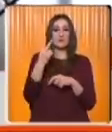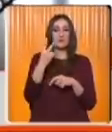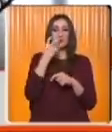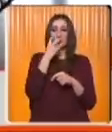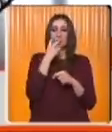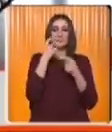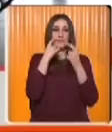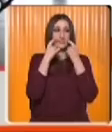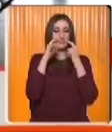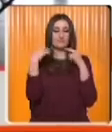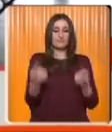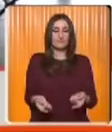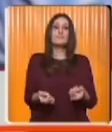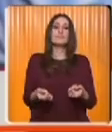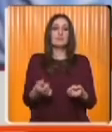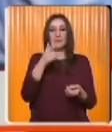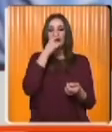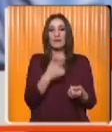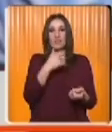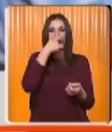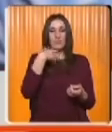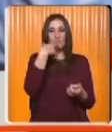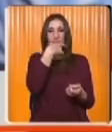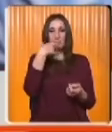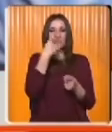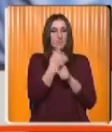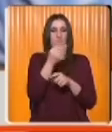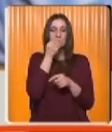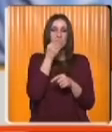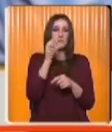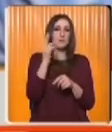da frente, tem sido a placa cai, mesmo